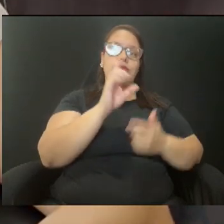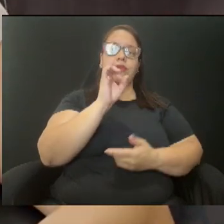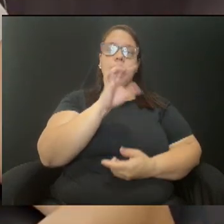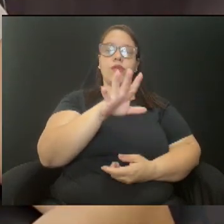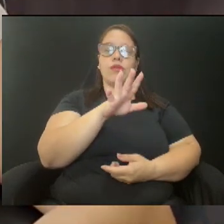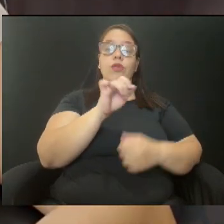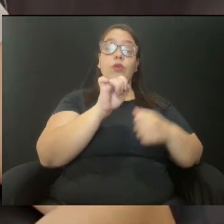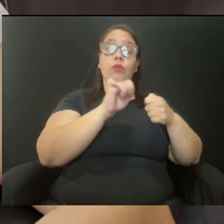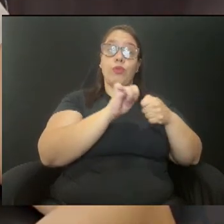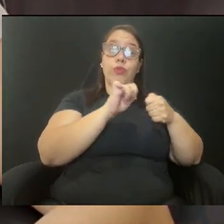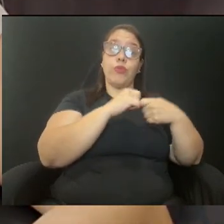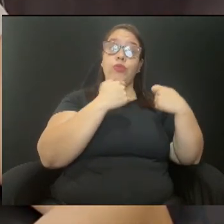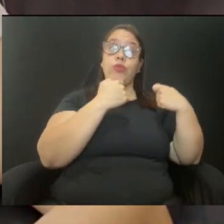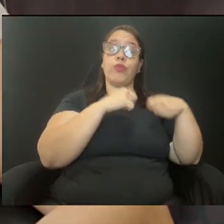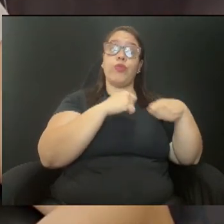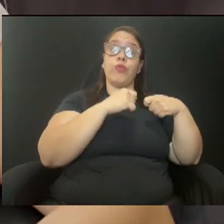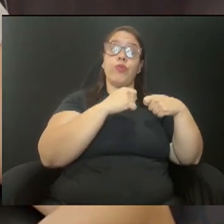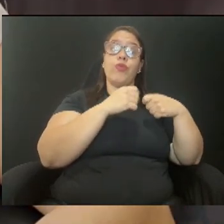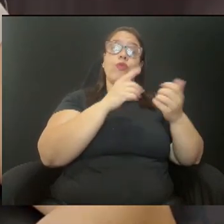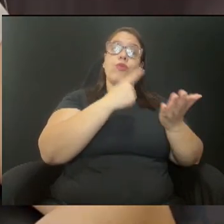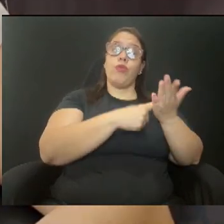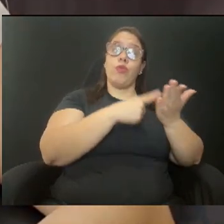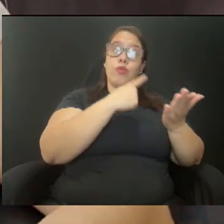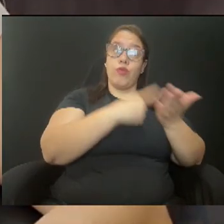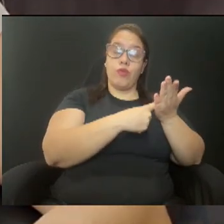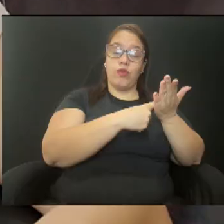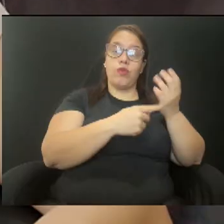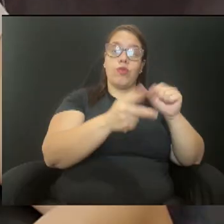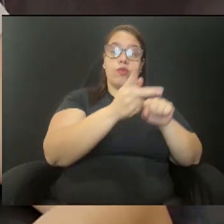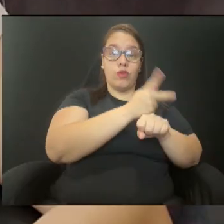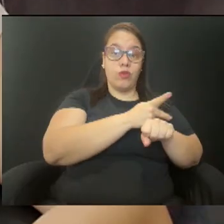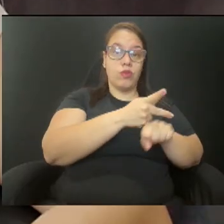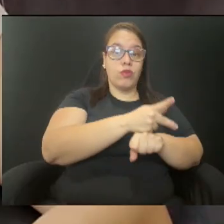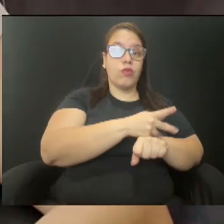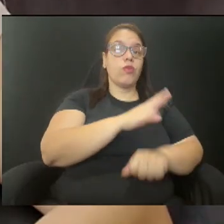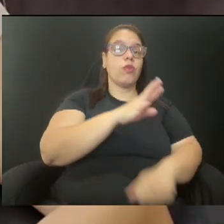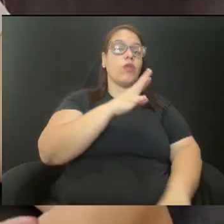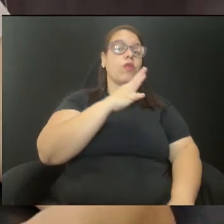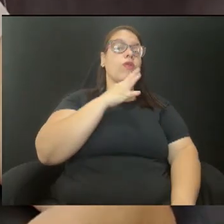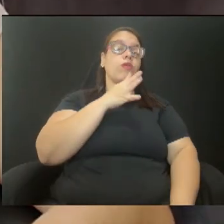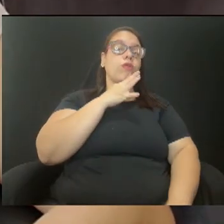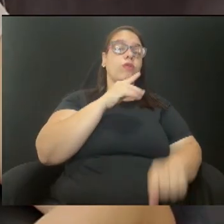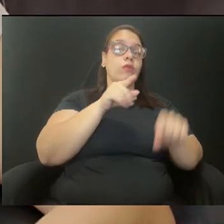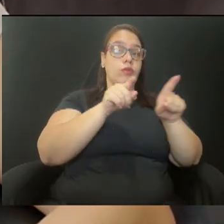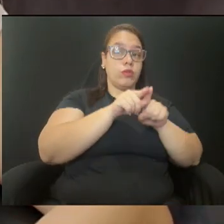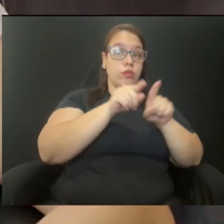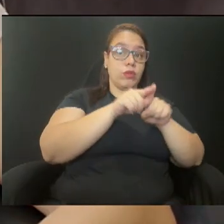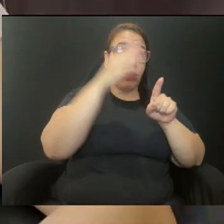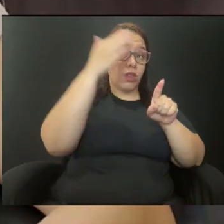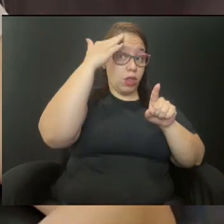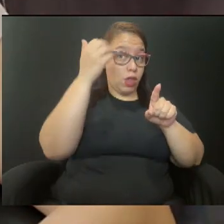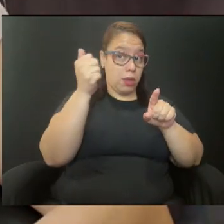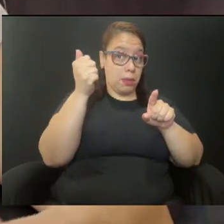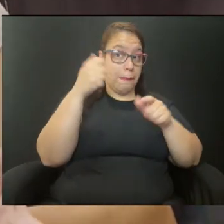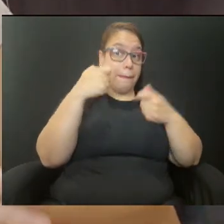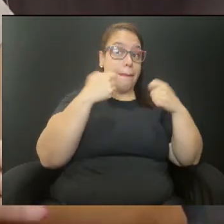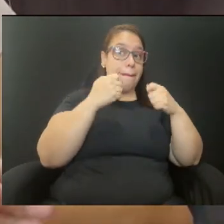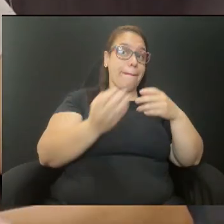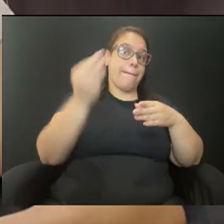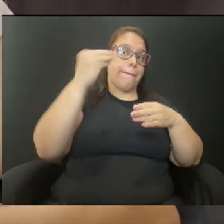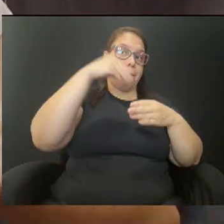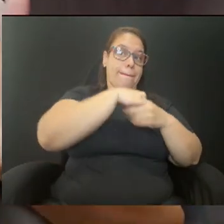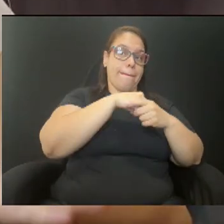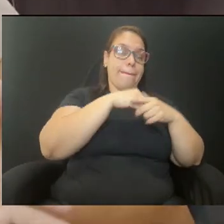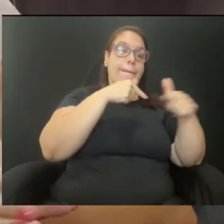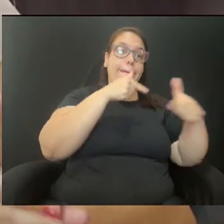precisa se comprometer, ele precisa buscar o conhecimento e também saber que ele vai precisar ingressar no mercado de trabalho, né, diante das